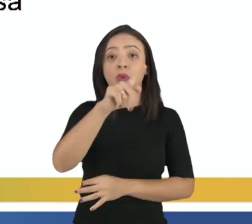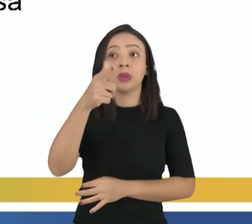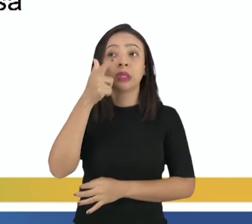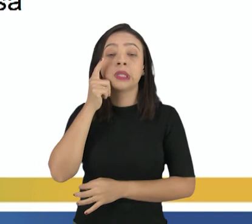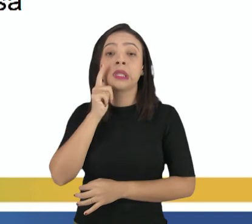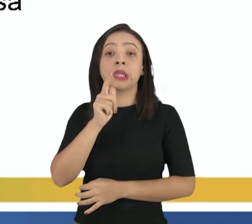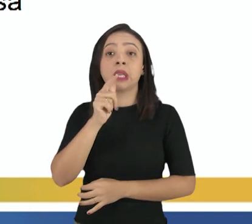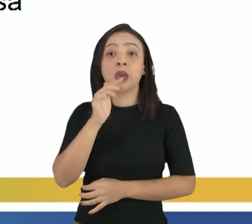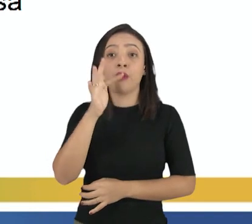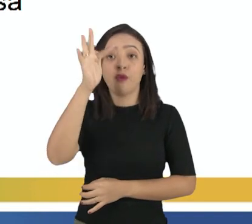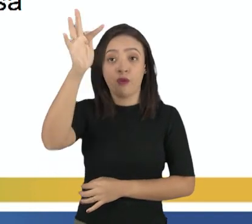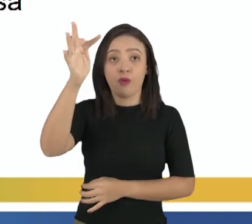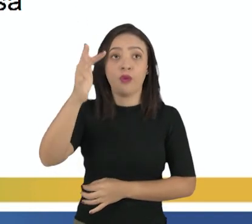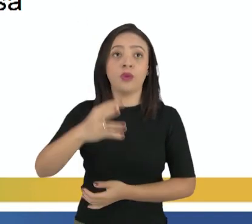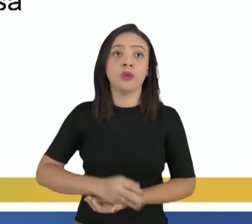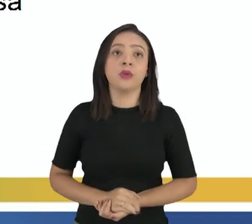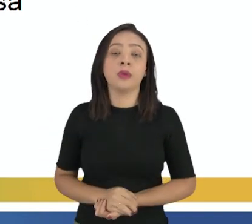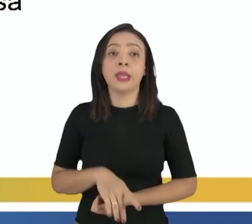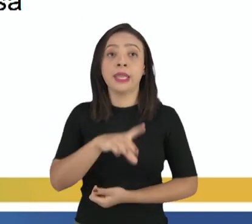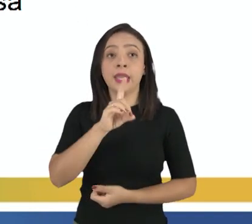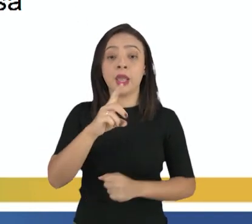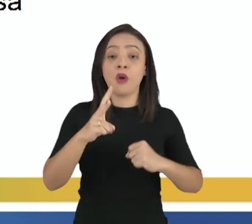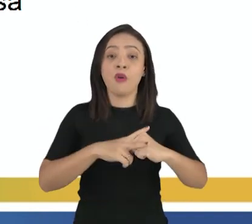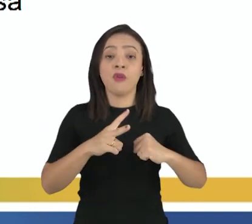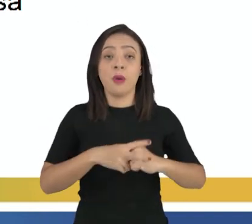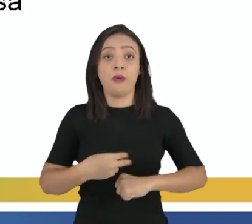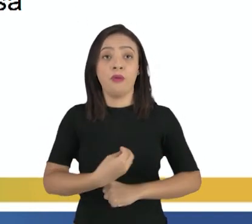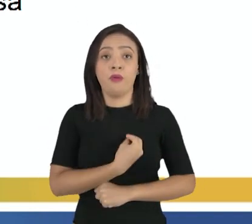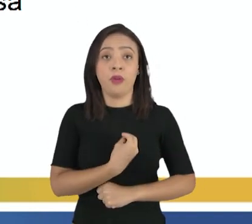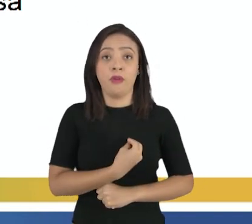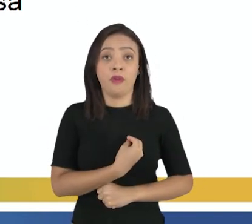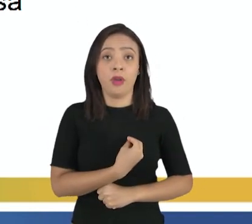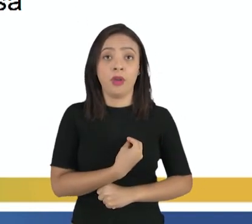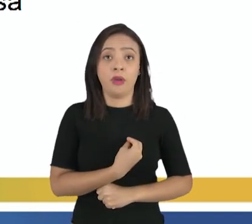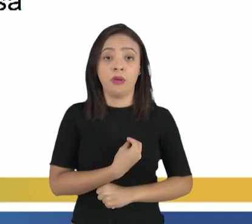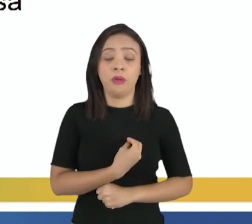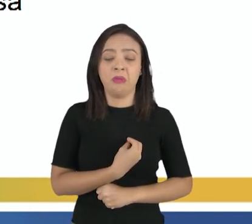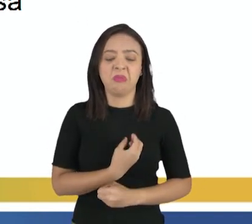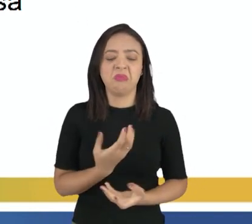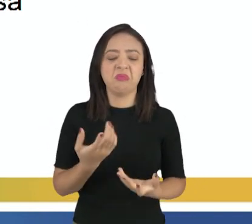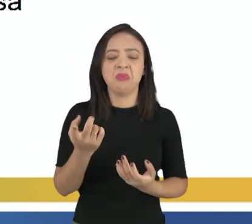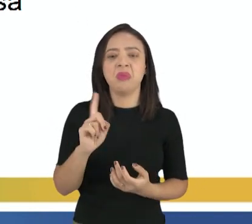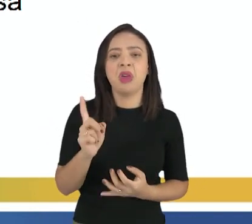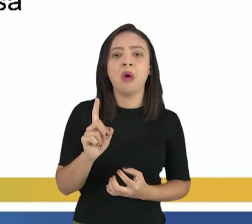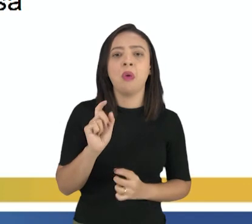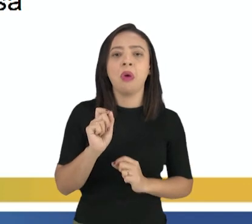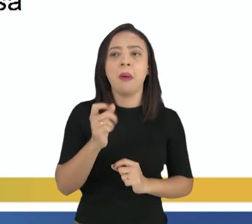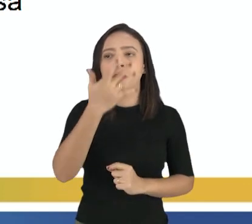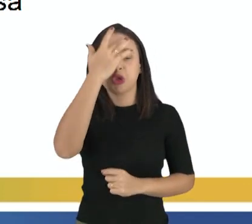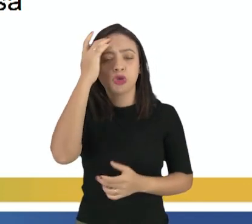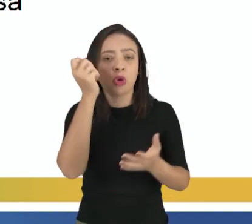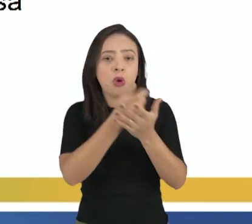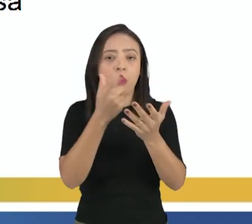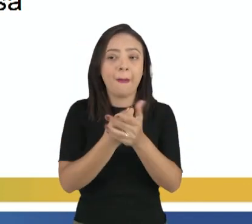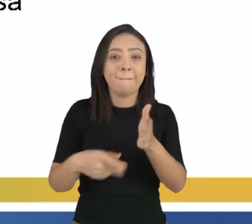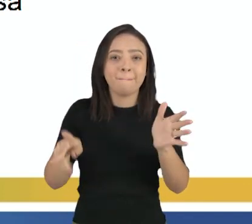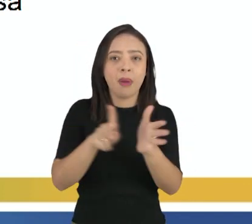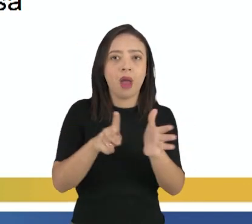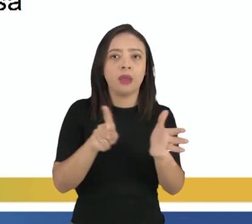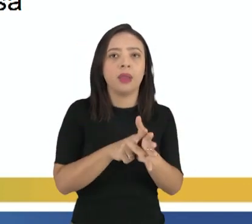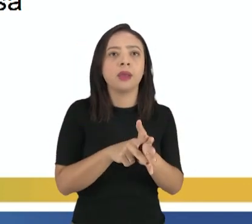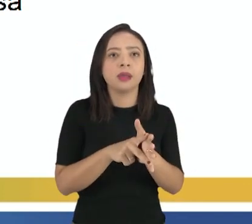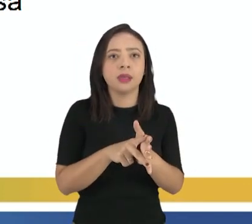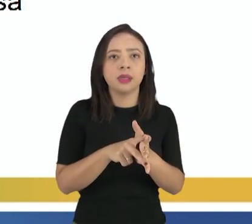vivência. D. O verbo viver, no modo imperativo, não faz o consumidor se incluir na mensagem, o que prejudica